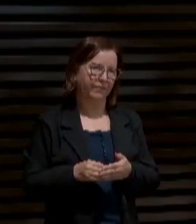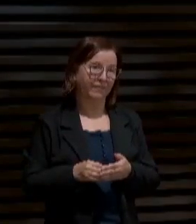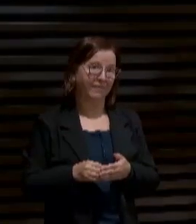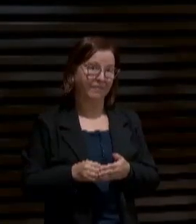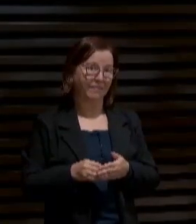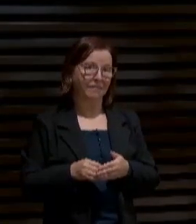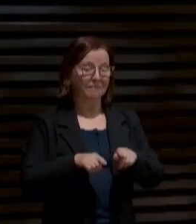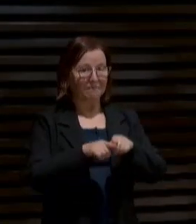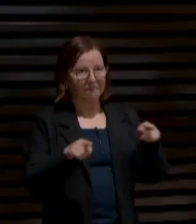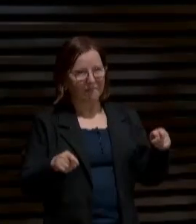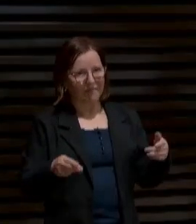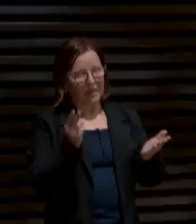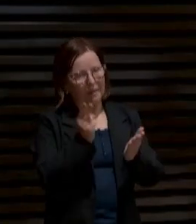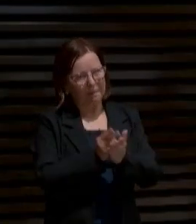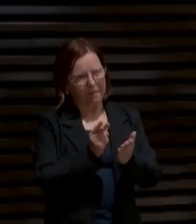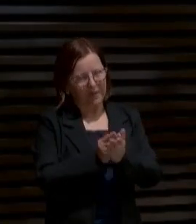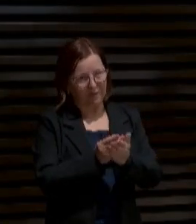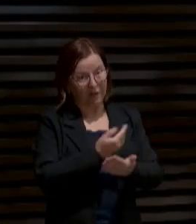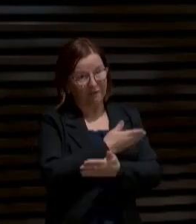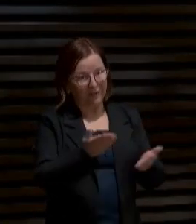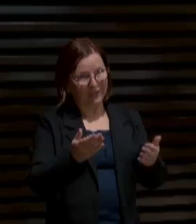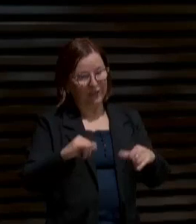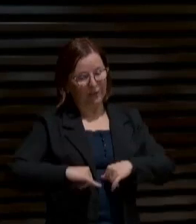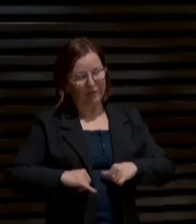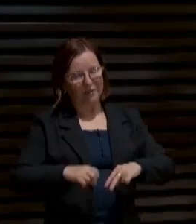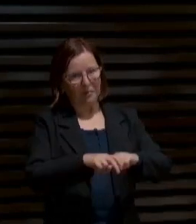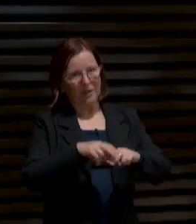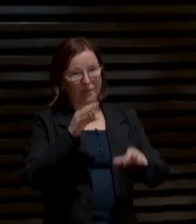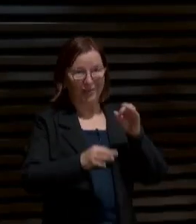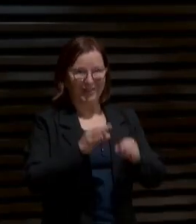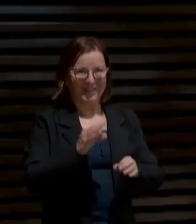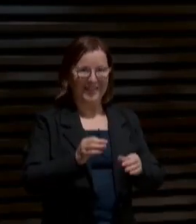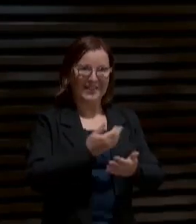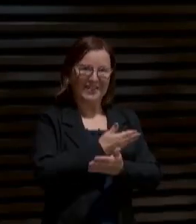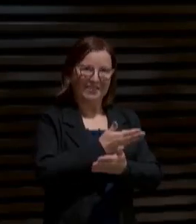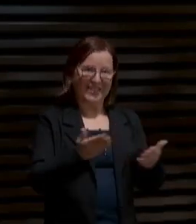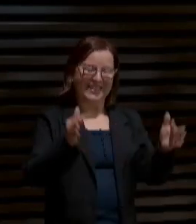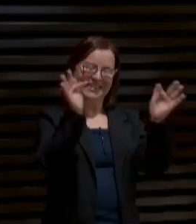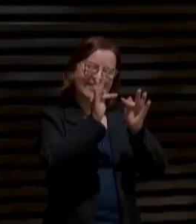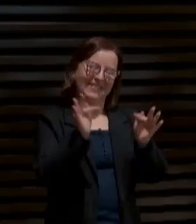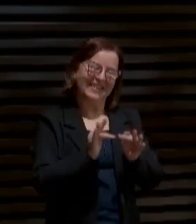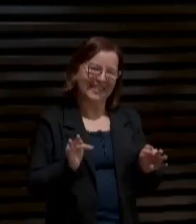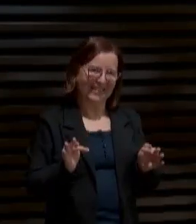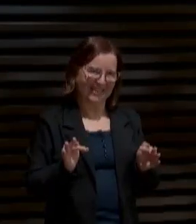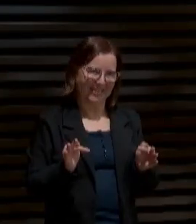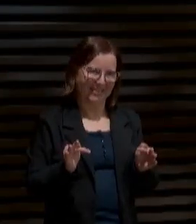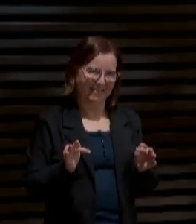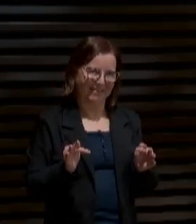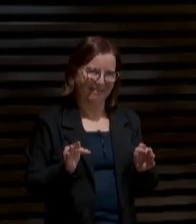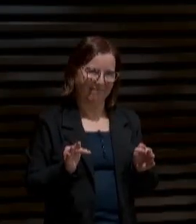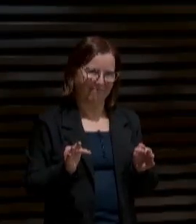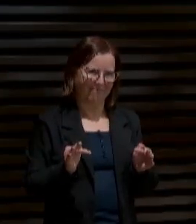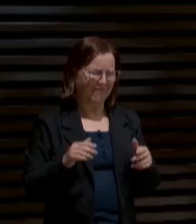mesmo que venham a sofrer por causa da Justiça vocês são bem-aventurados não tenho